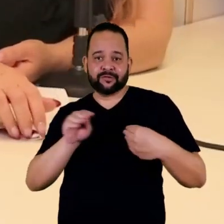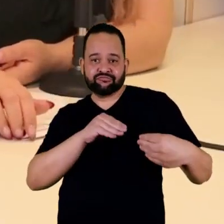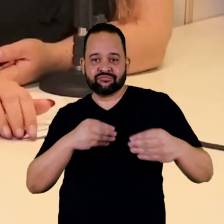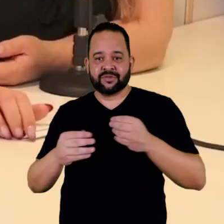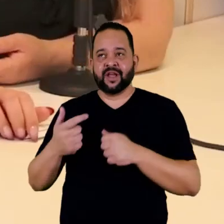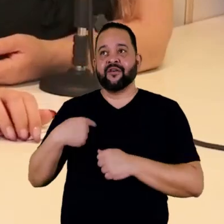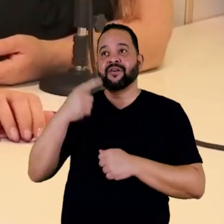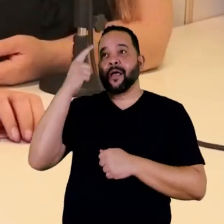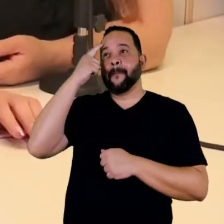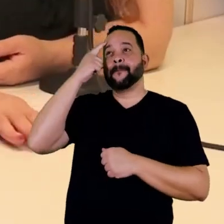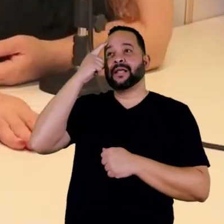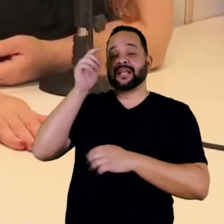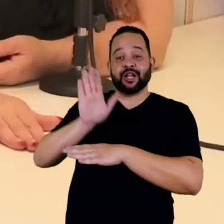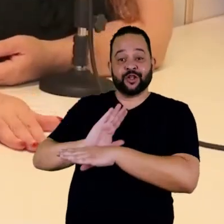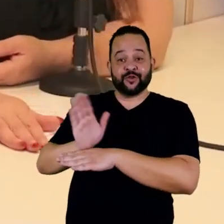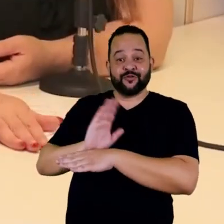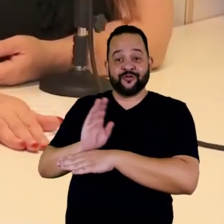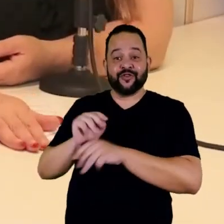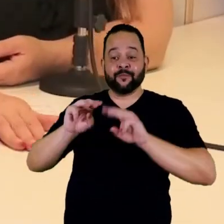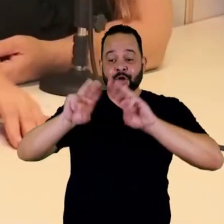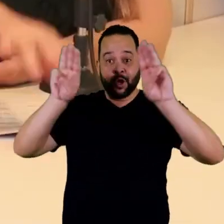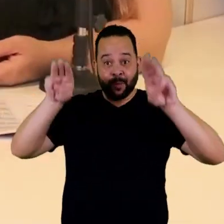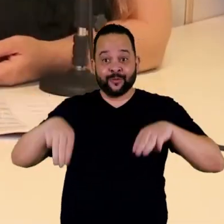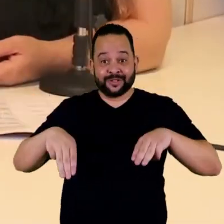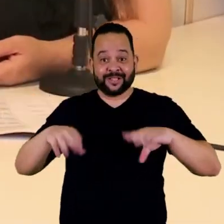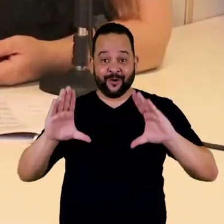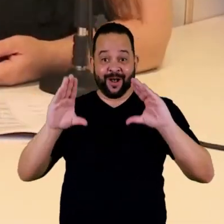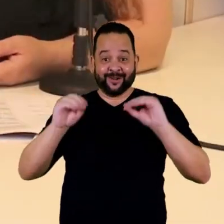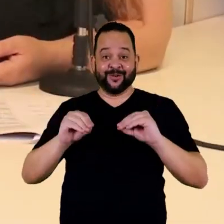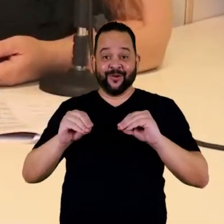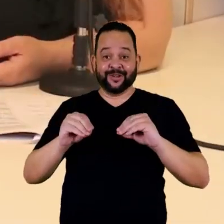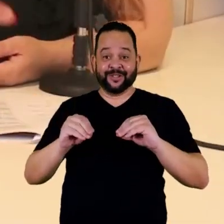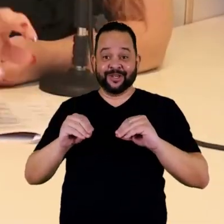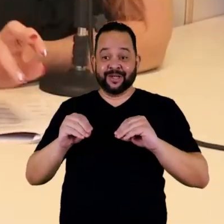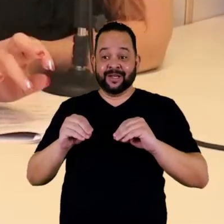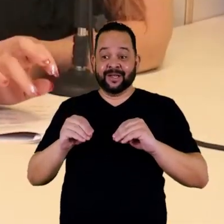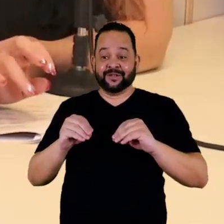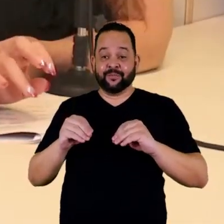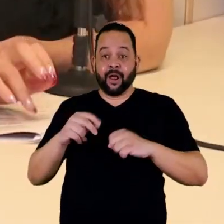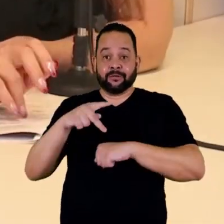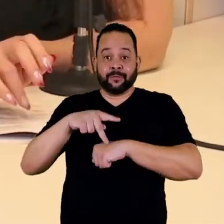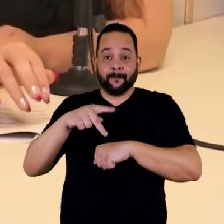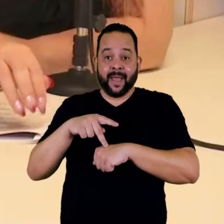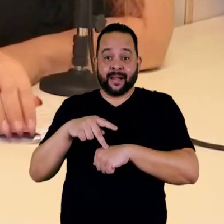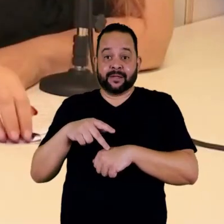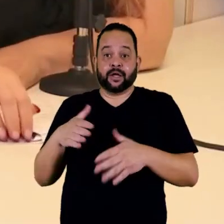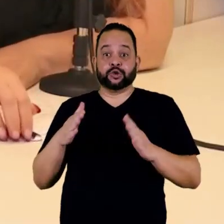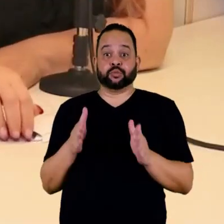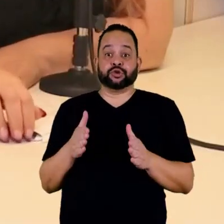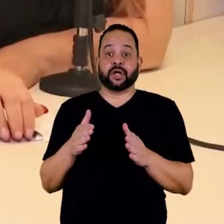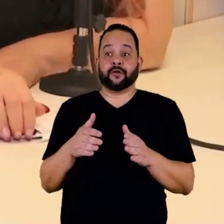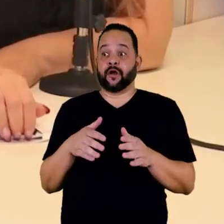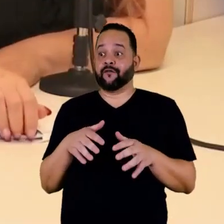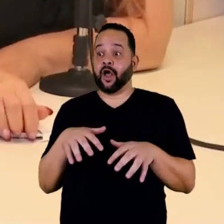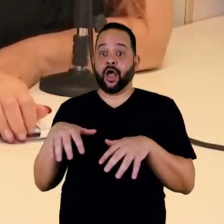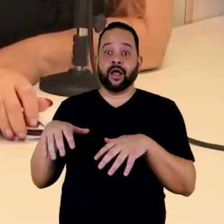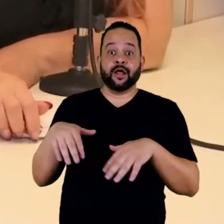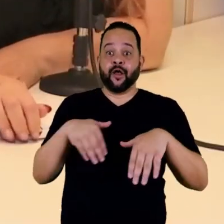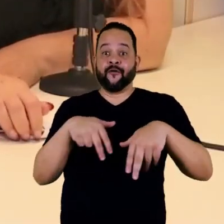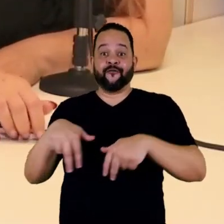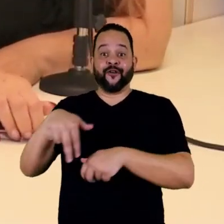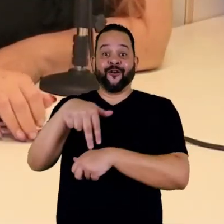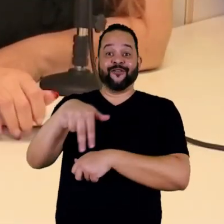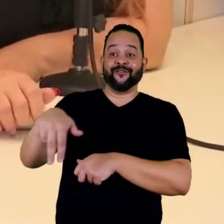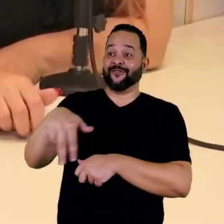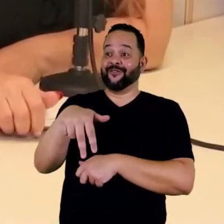pensando naquele filme dos do museu que à noite o As estátuas tomavam vida né E aí eu brinquei e falei Nossa será que os livros à